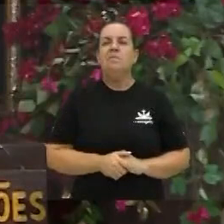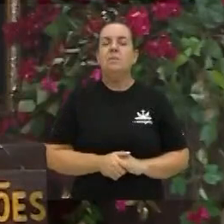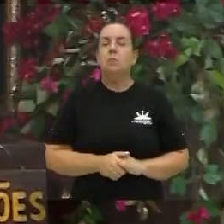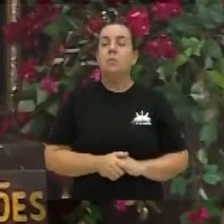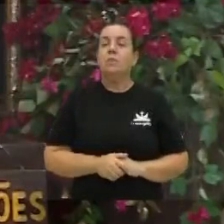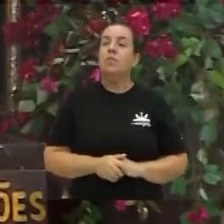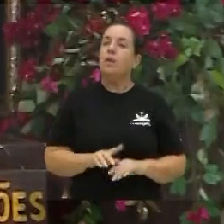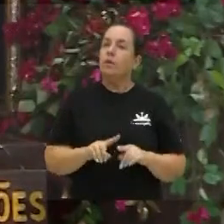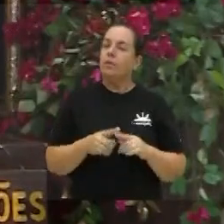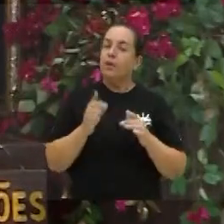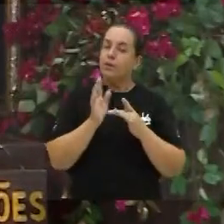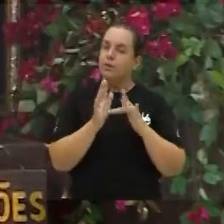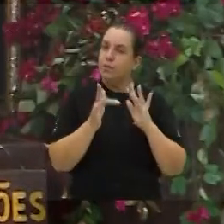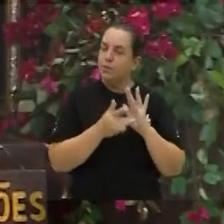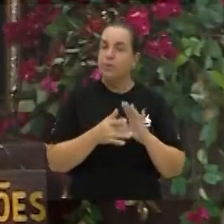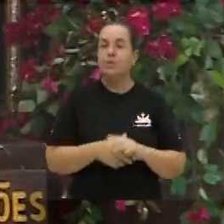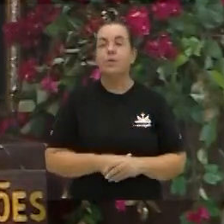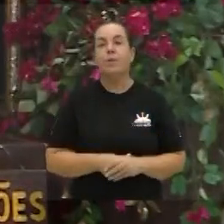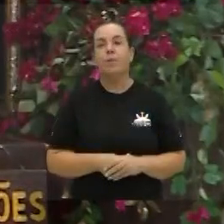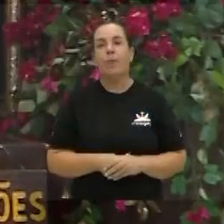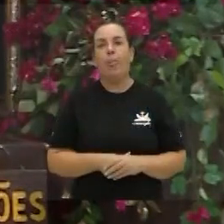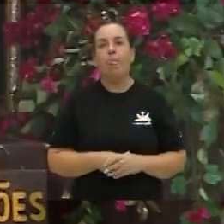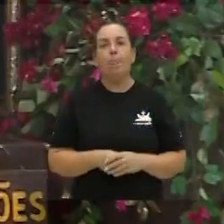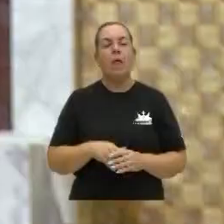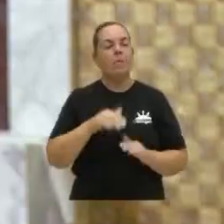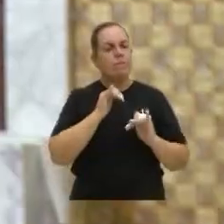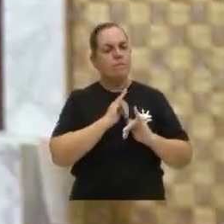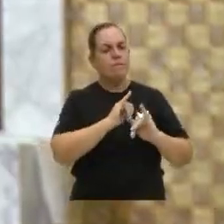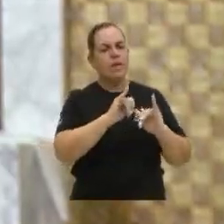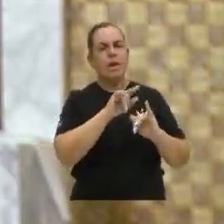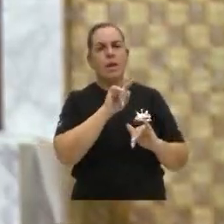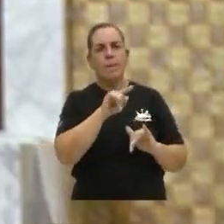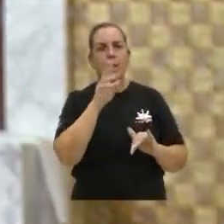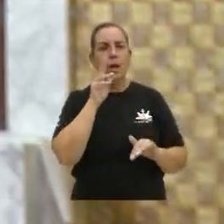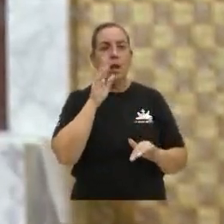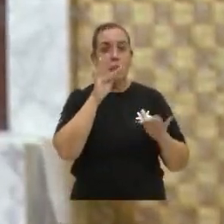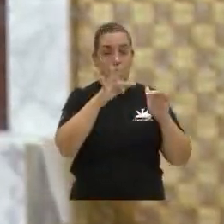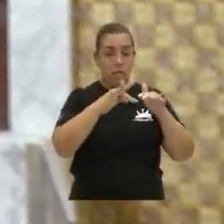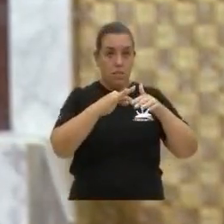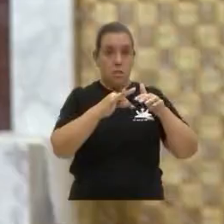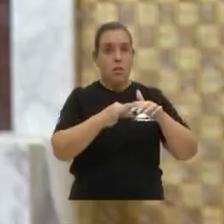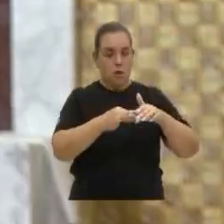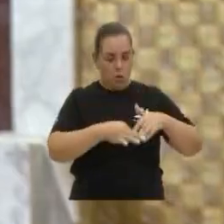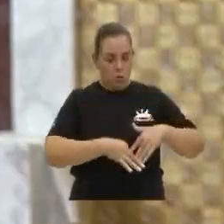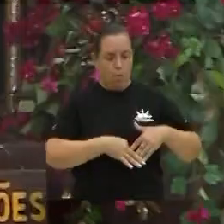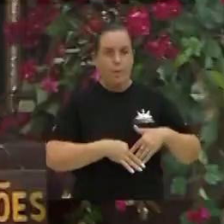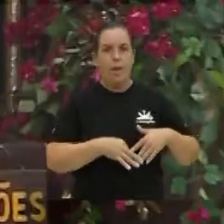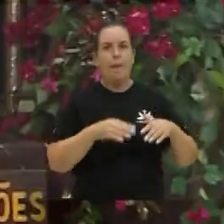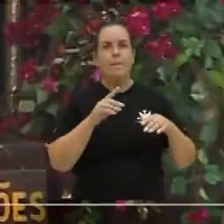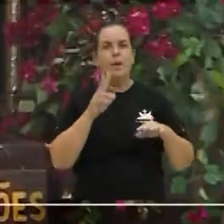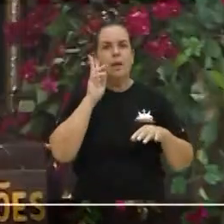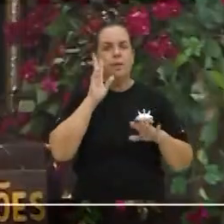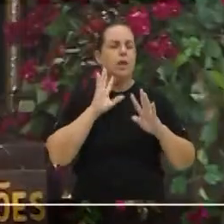Mas Jesus fala para Tomé para lembrar a todos os tempos.